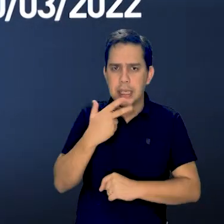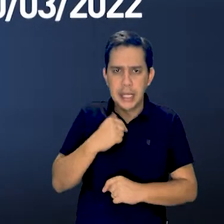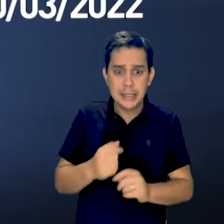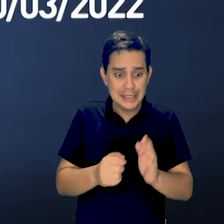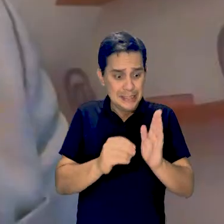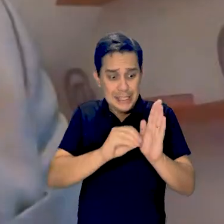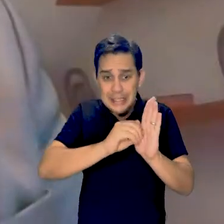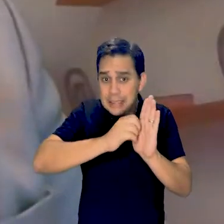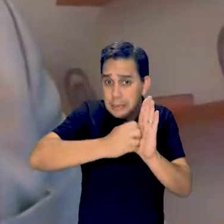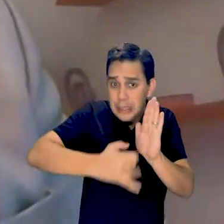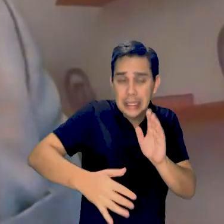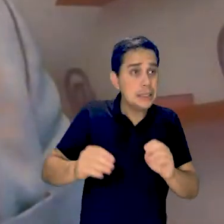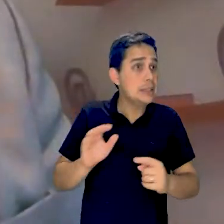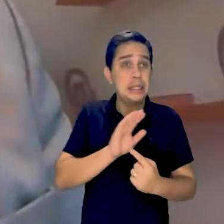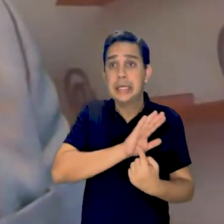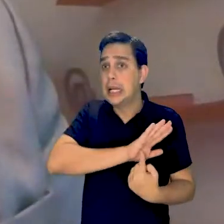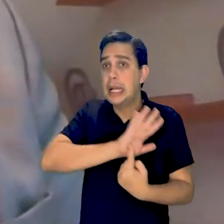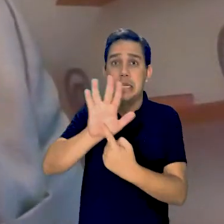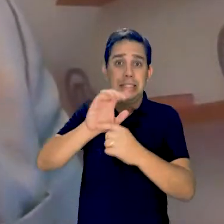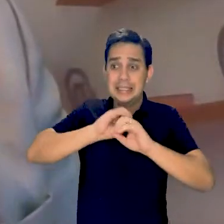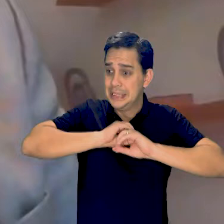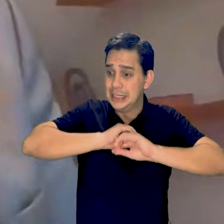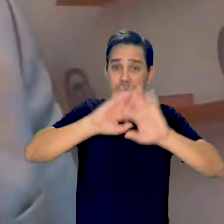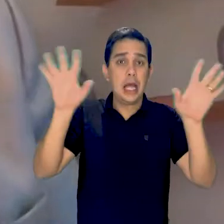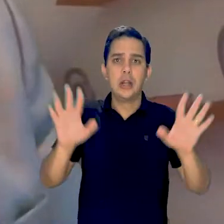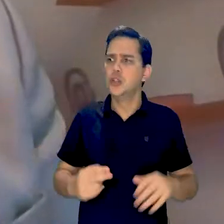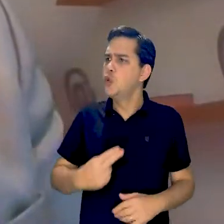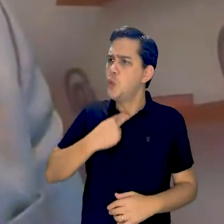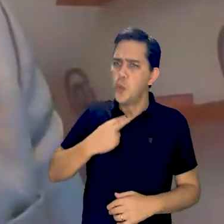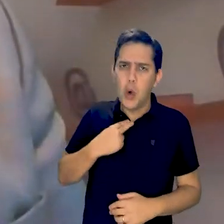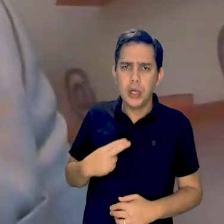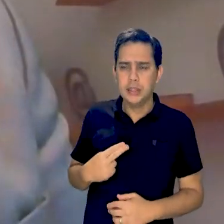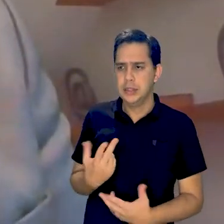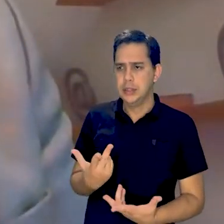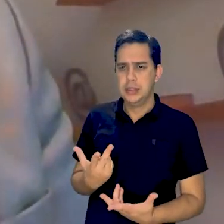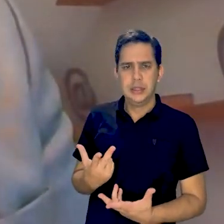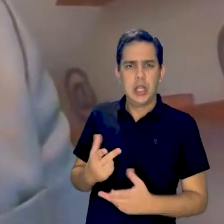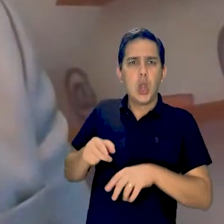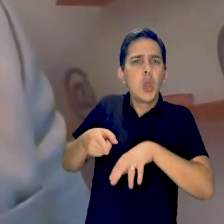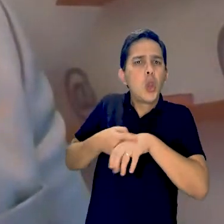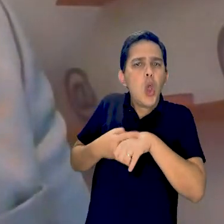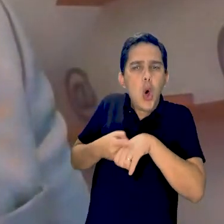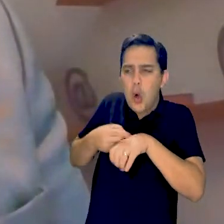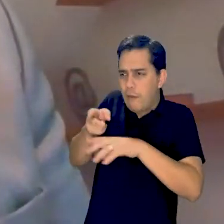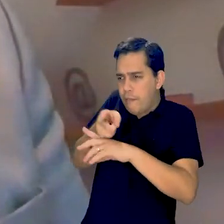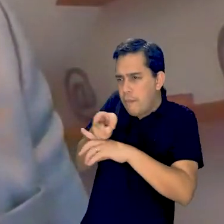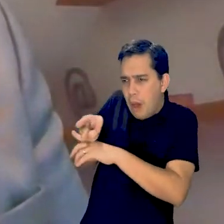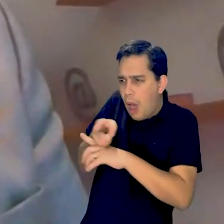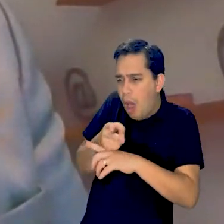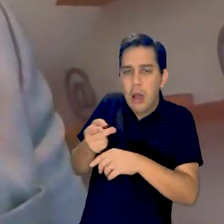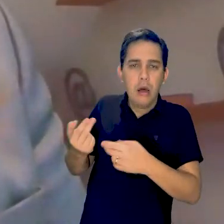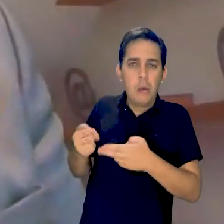não pode filmar a intimidade dessas crianças e desses adolescentes. Como já